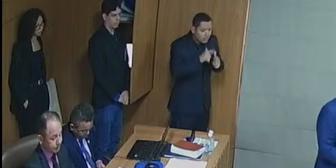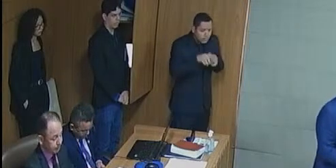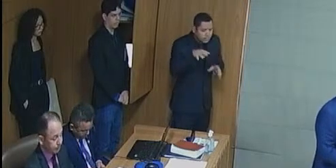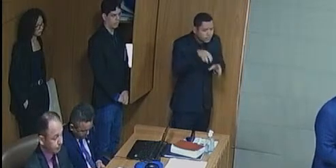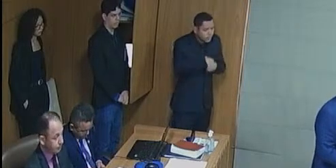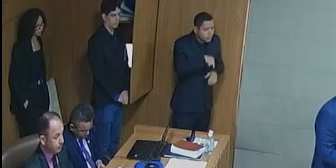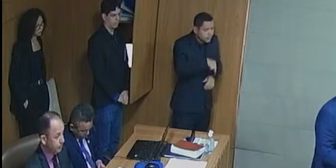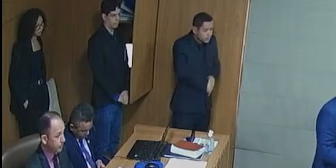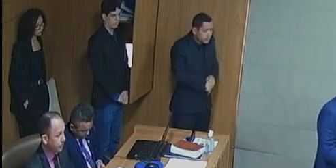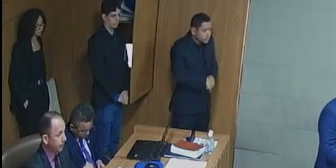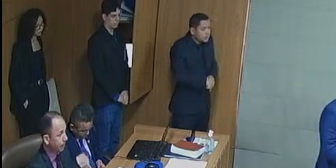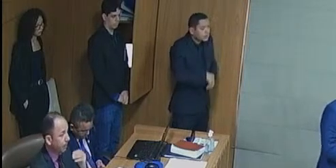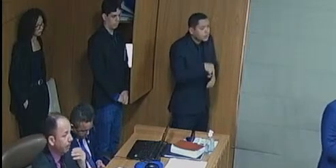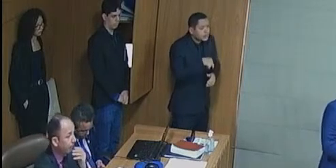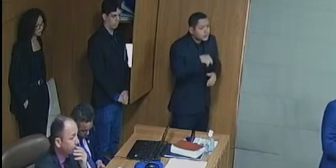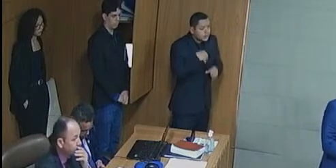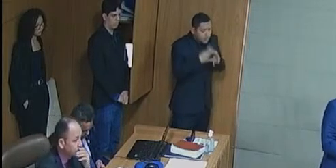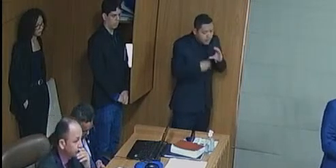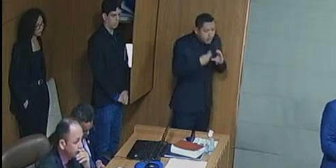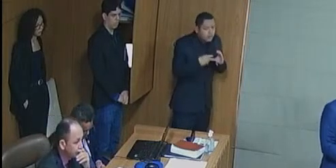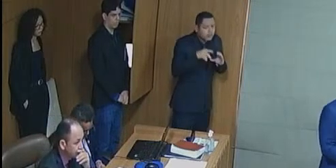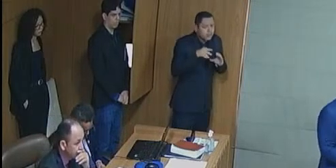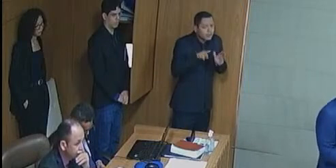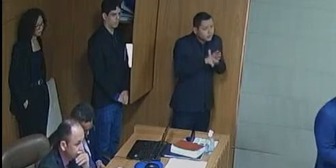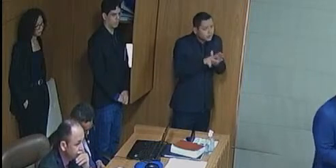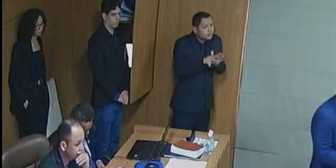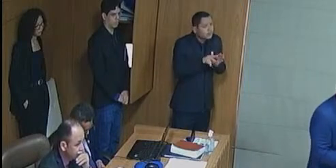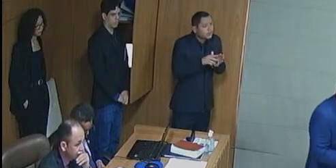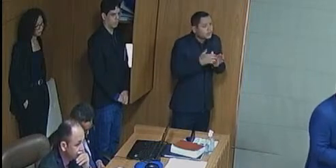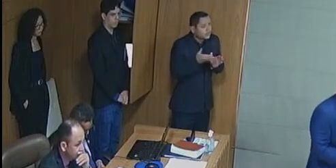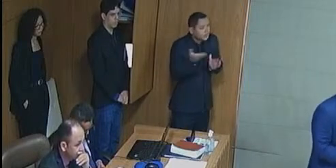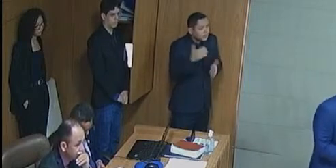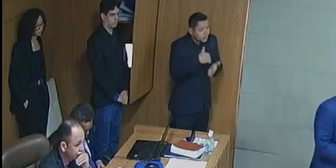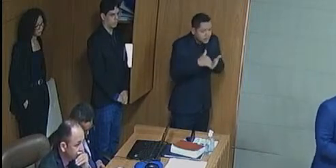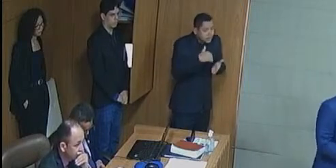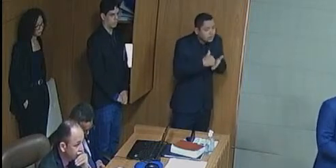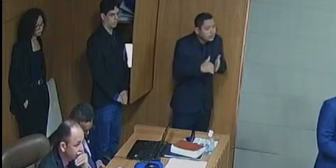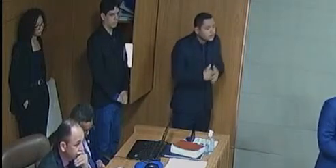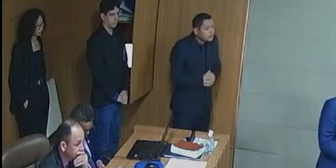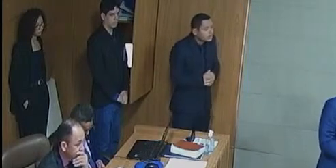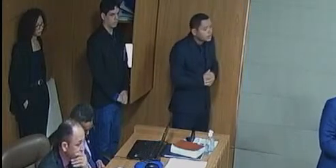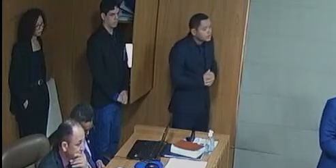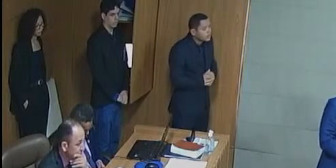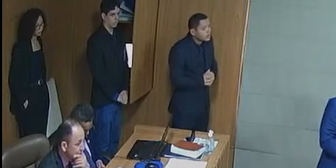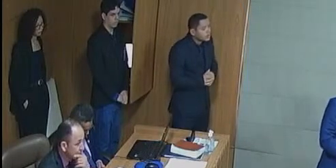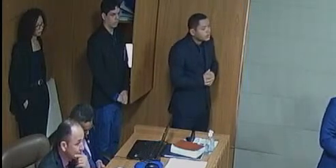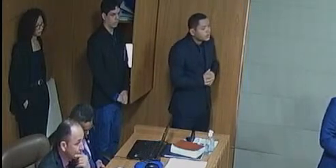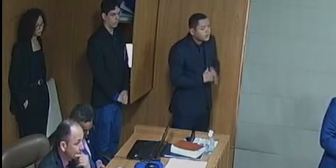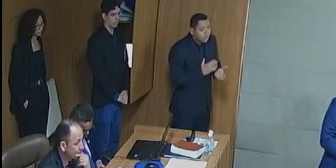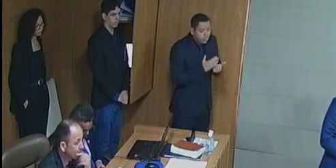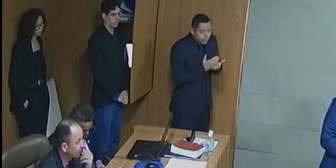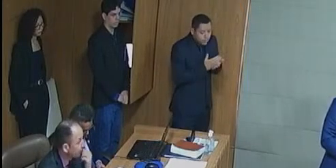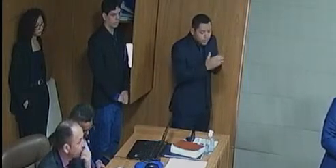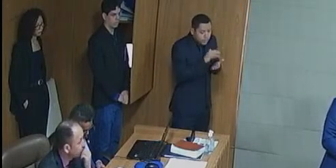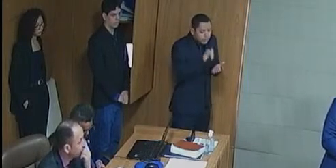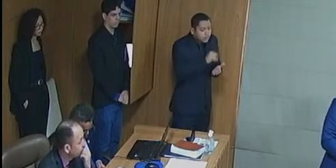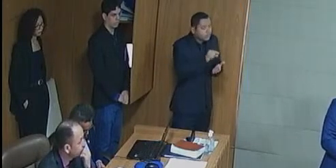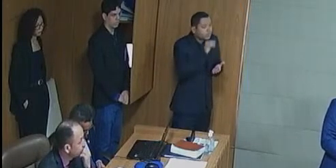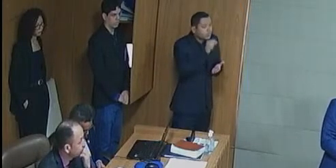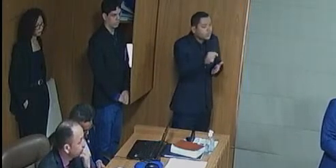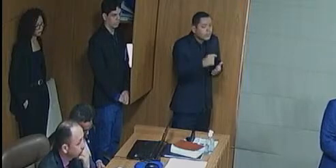municipal Resumindo a vossas excelências e a cidade de São luí por meados do começo do ano me ofertou um